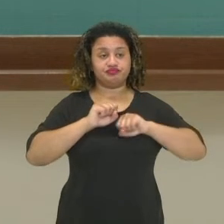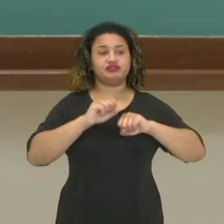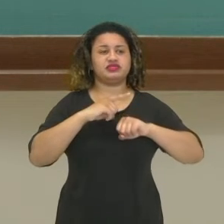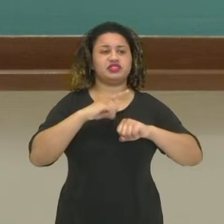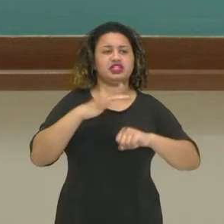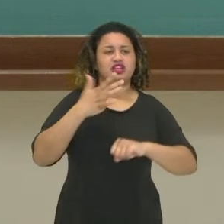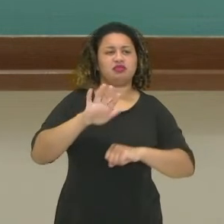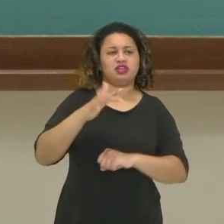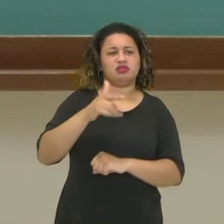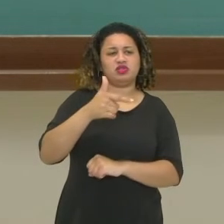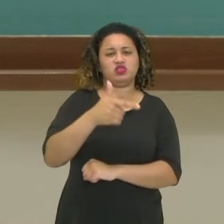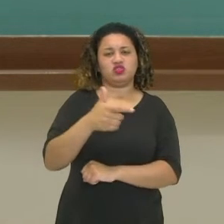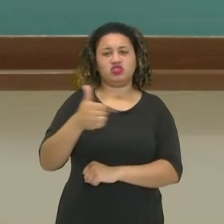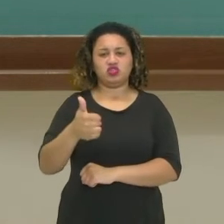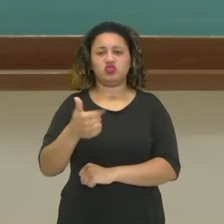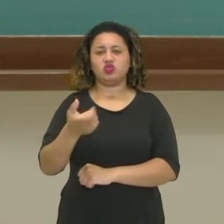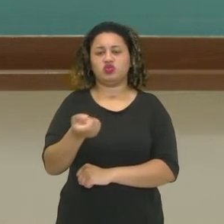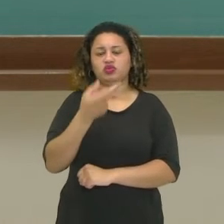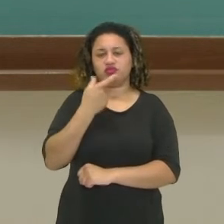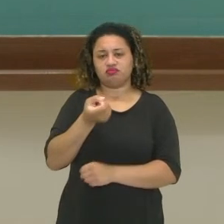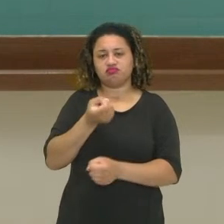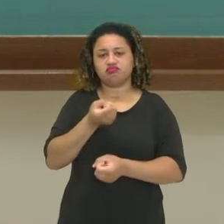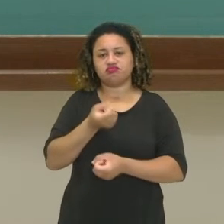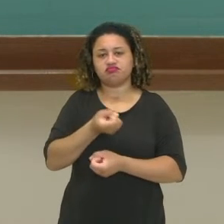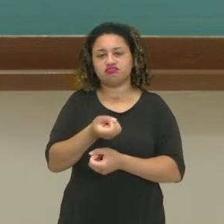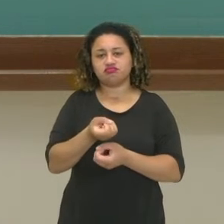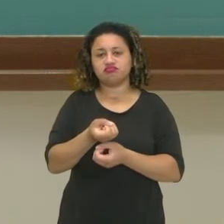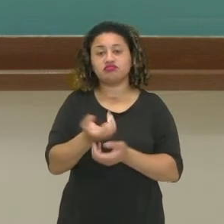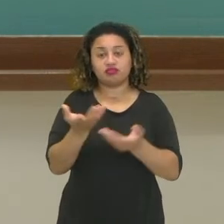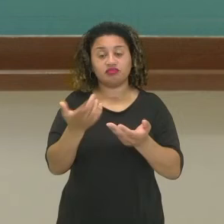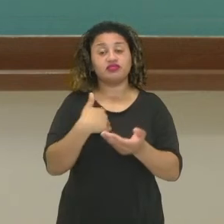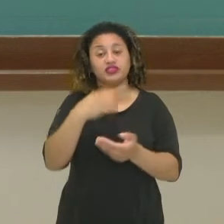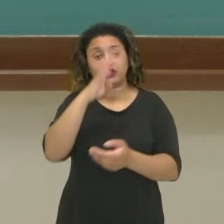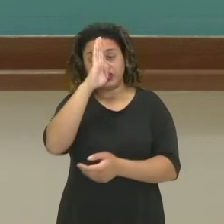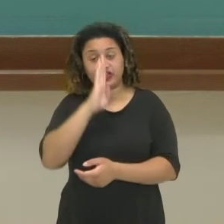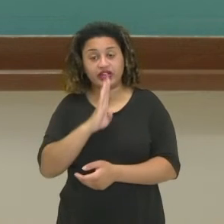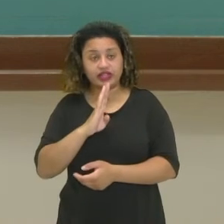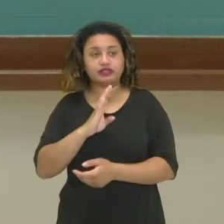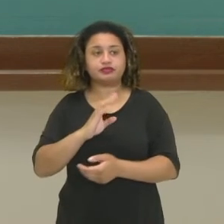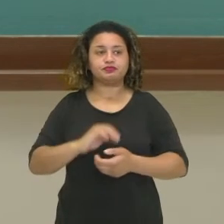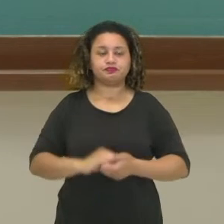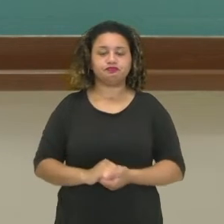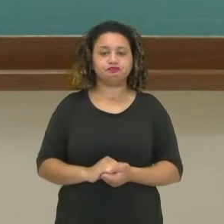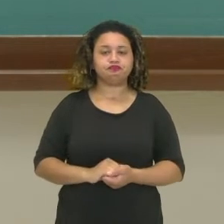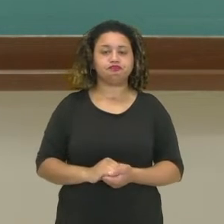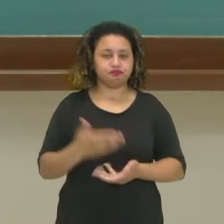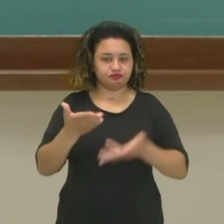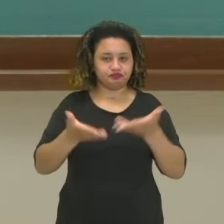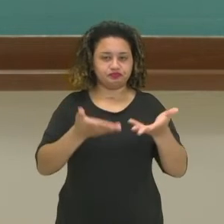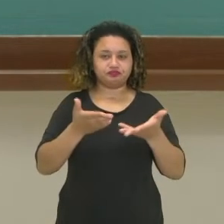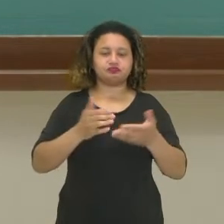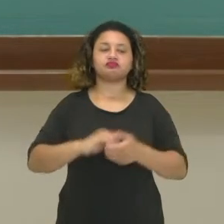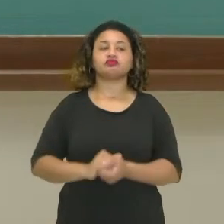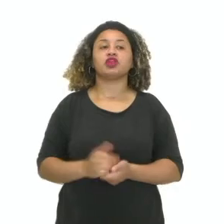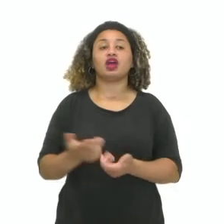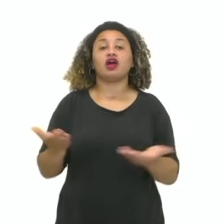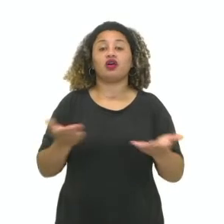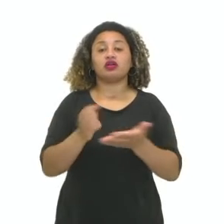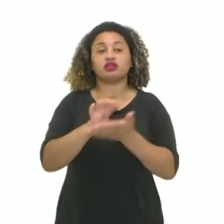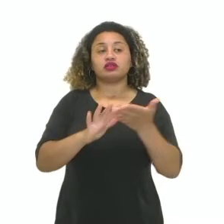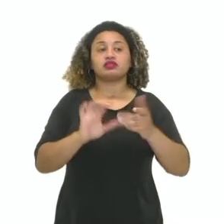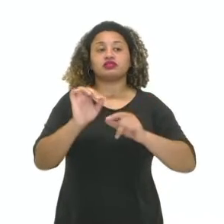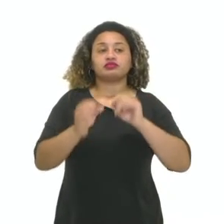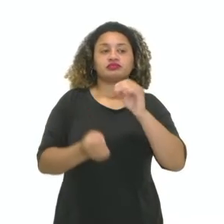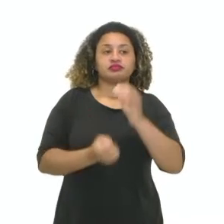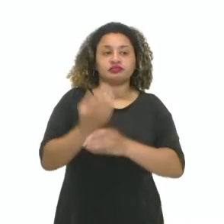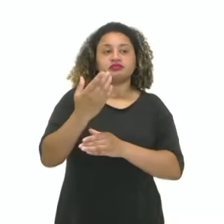22 medicamentos, né, que são distribuídos gratuitamente pelo SUS. Vamos para uma atividade. O